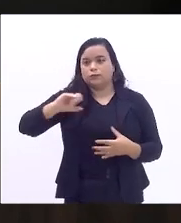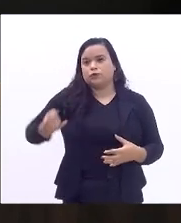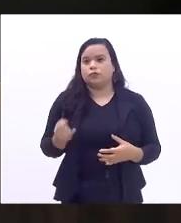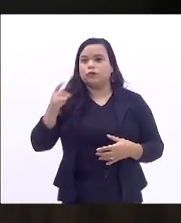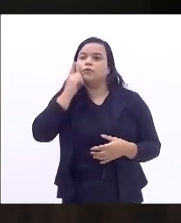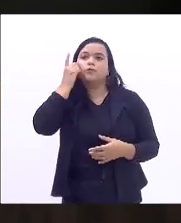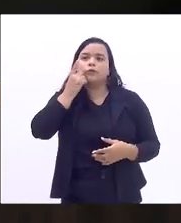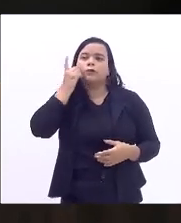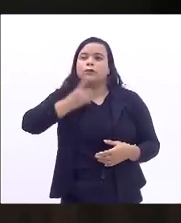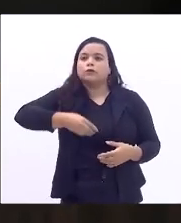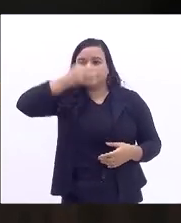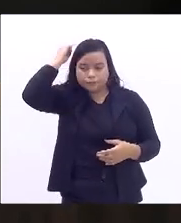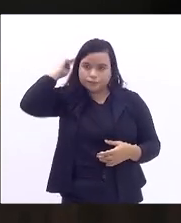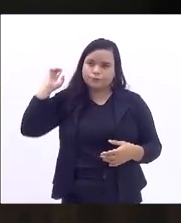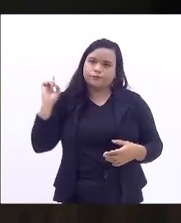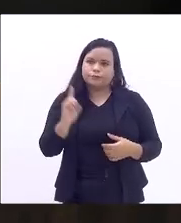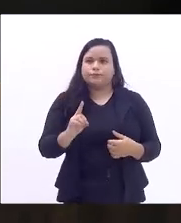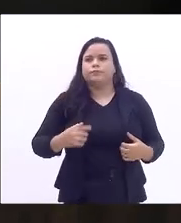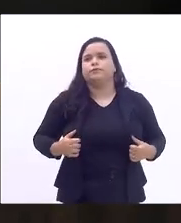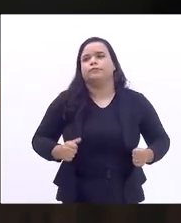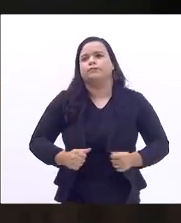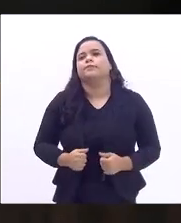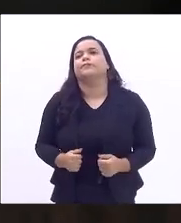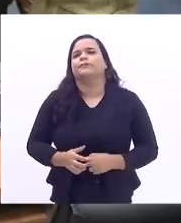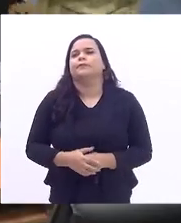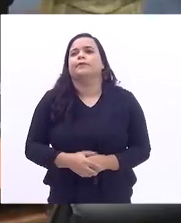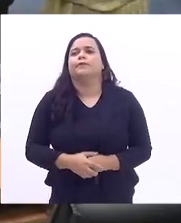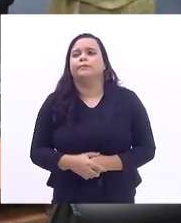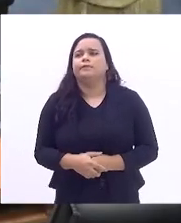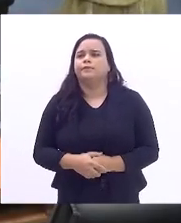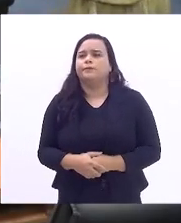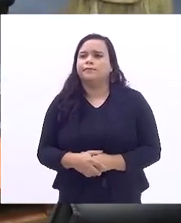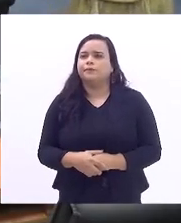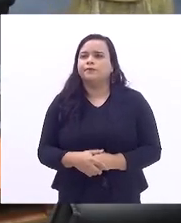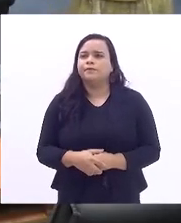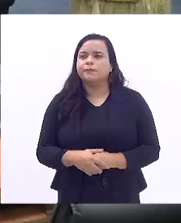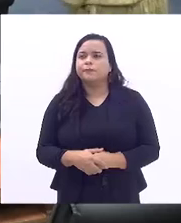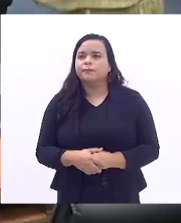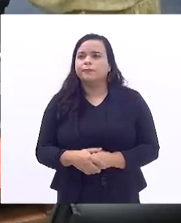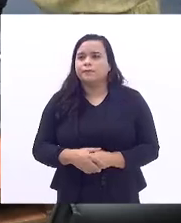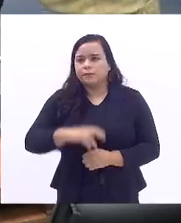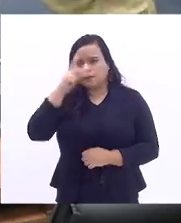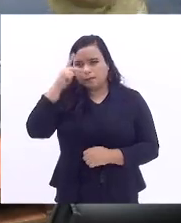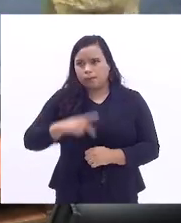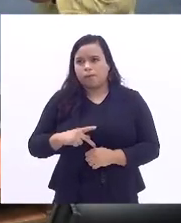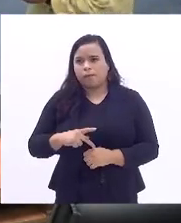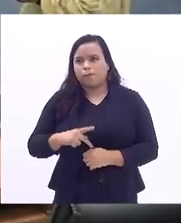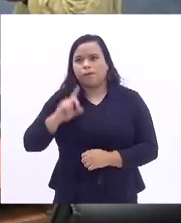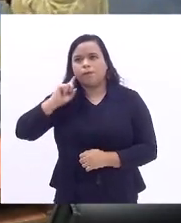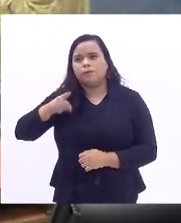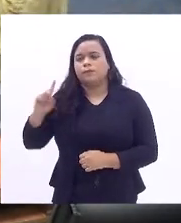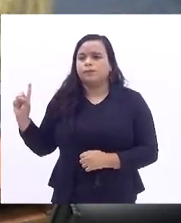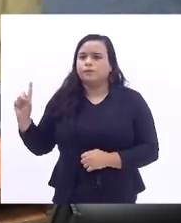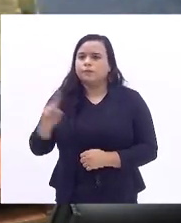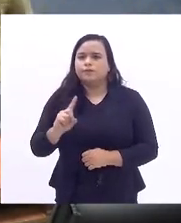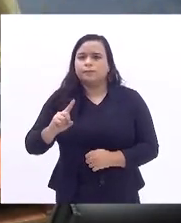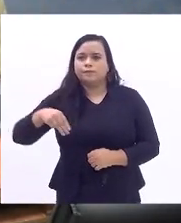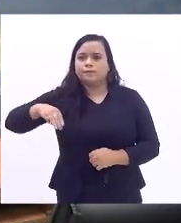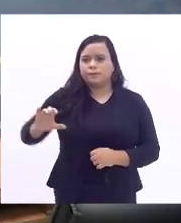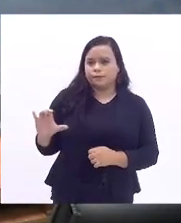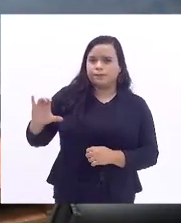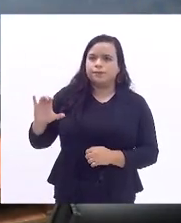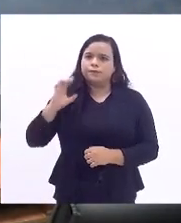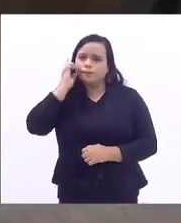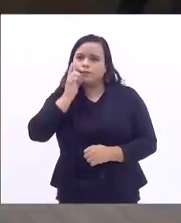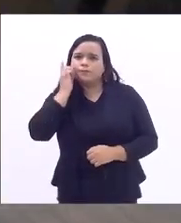Deputado Márcio Pacheco o presidencial convida designa o deputado Carlos minc